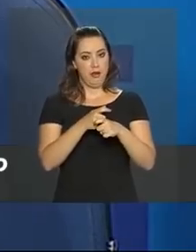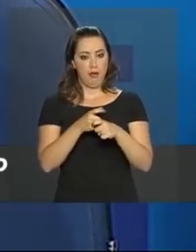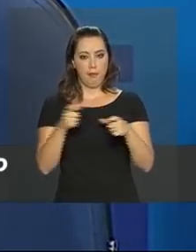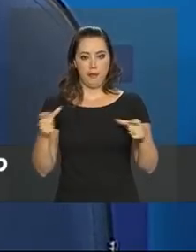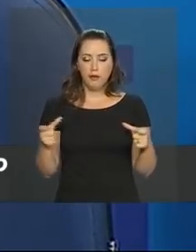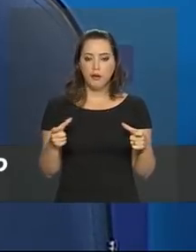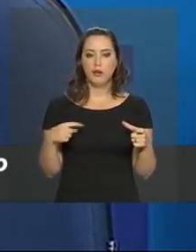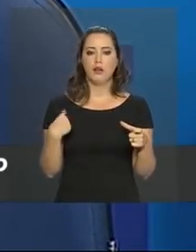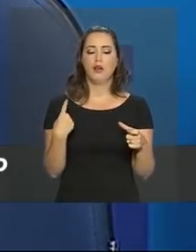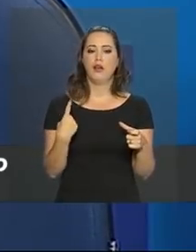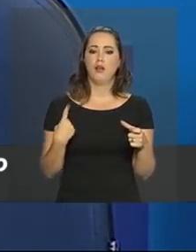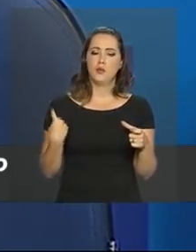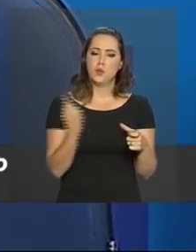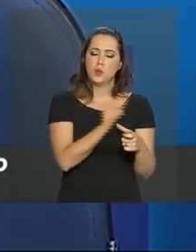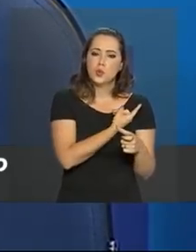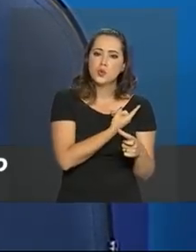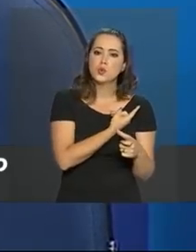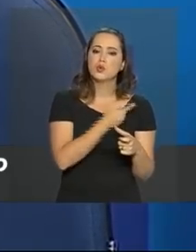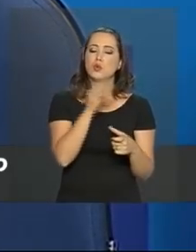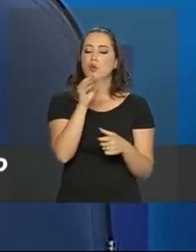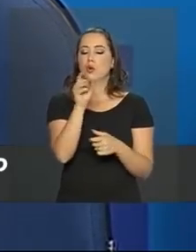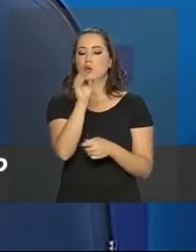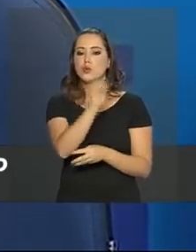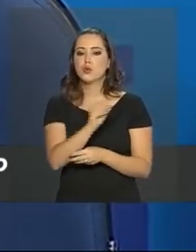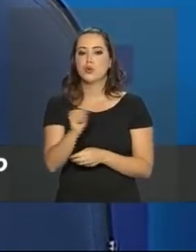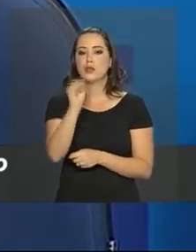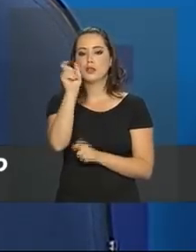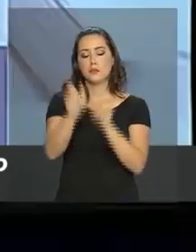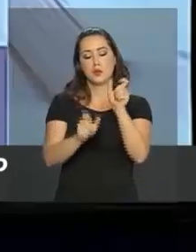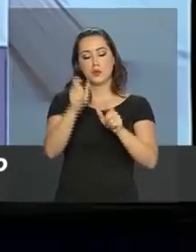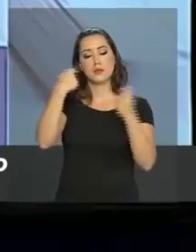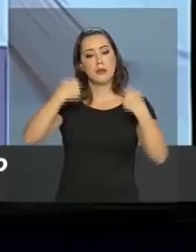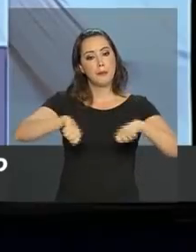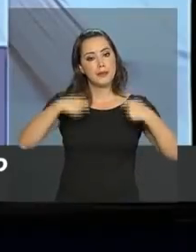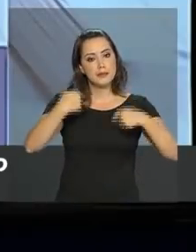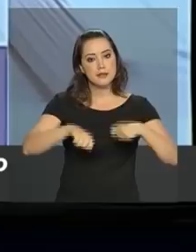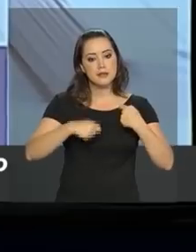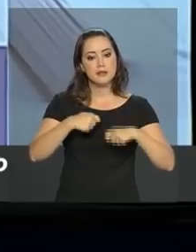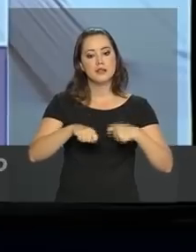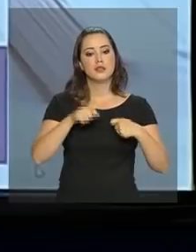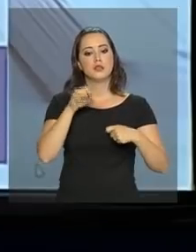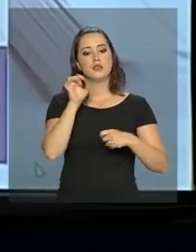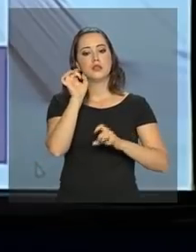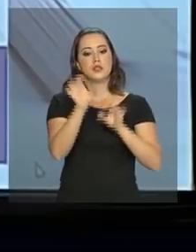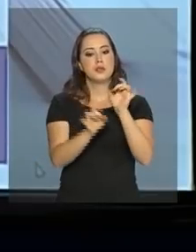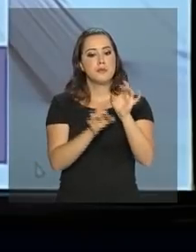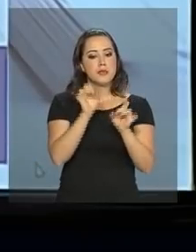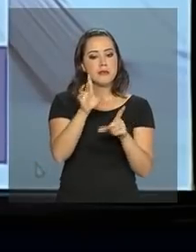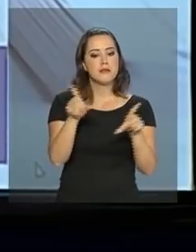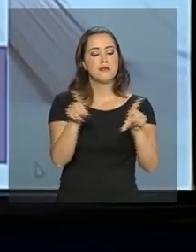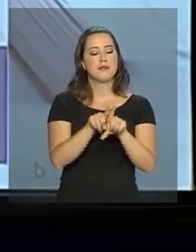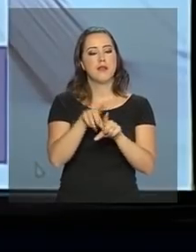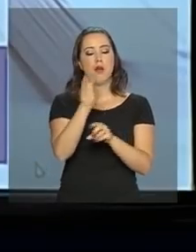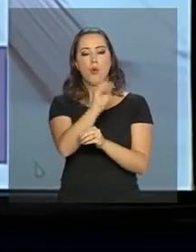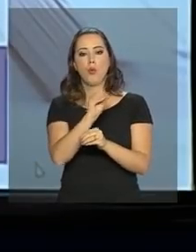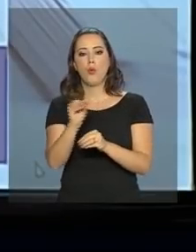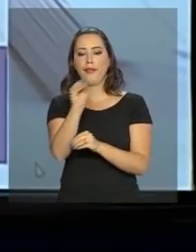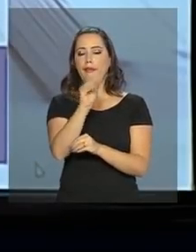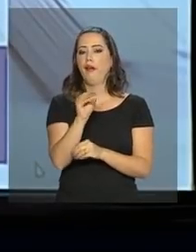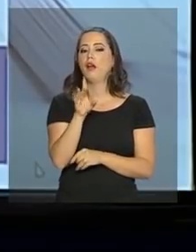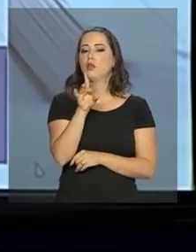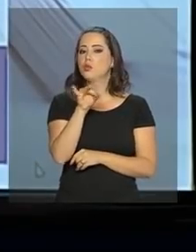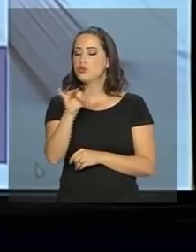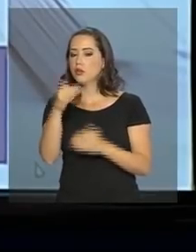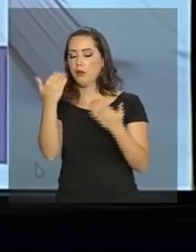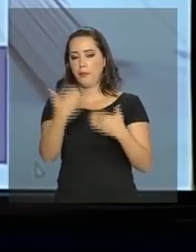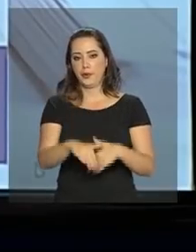no nosso atendimento para as pessoas que precisam dessa especificidade é para o dia de prova